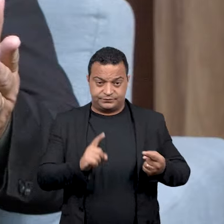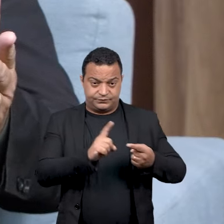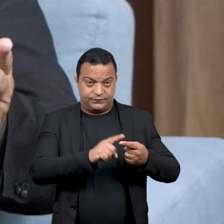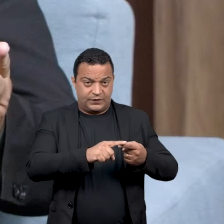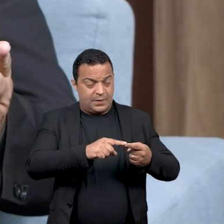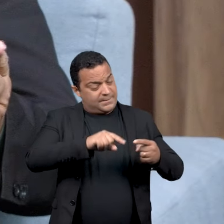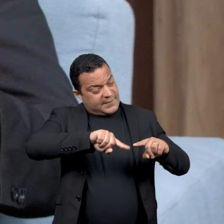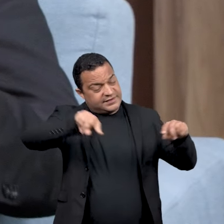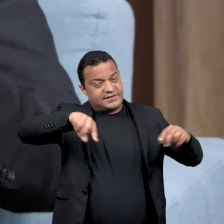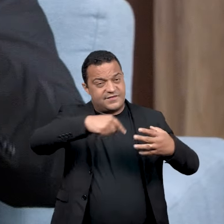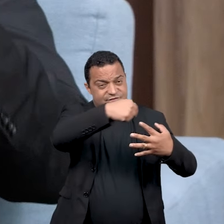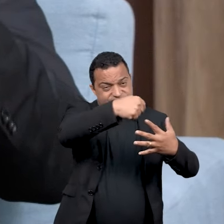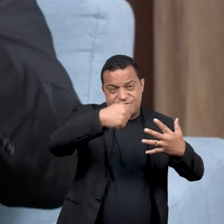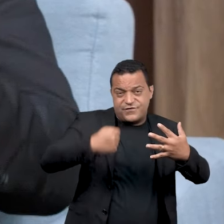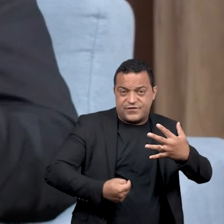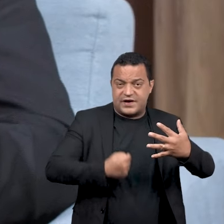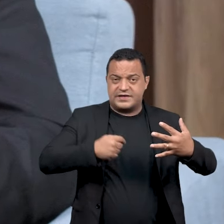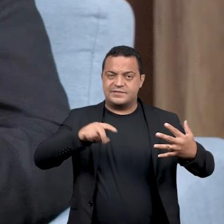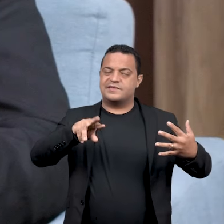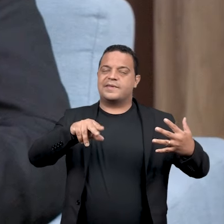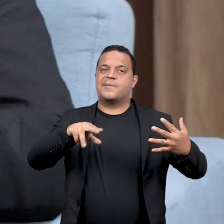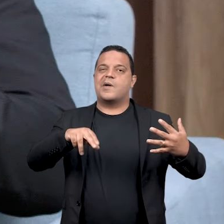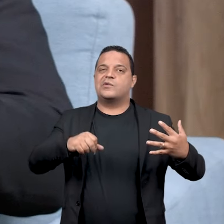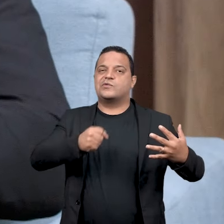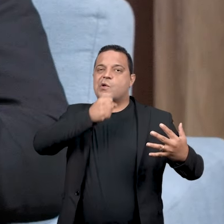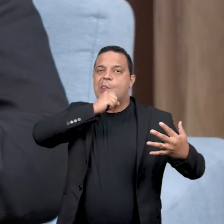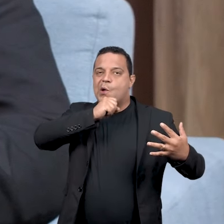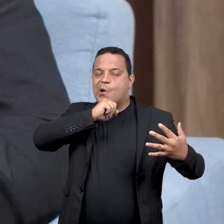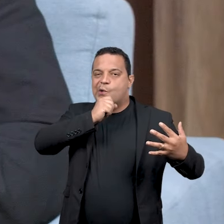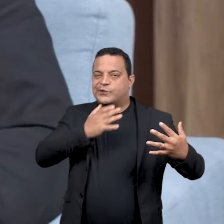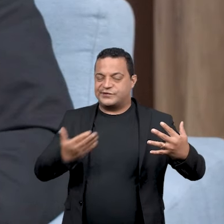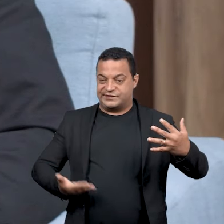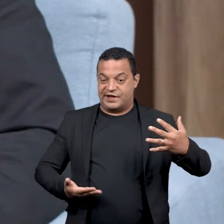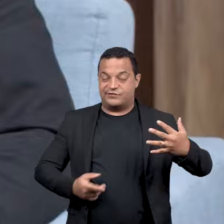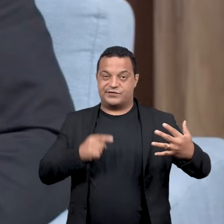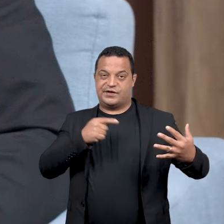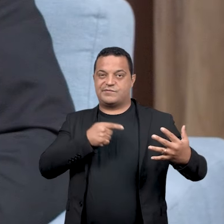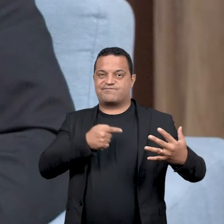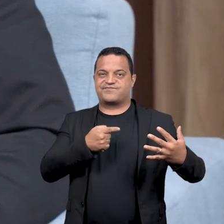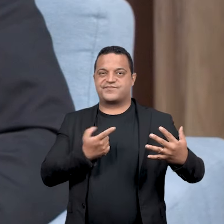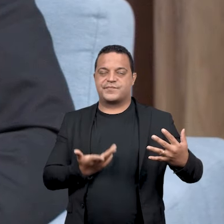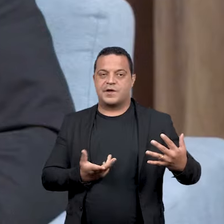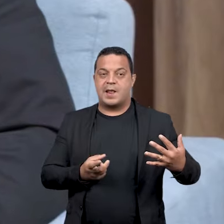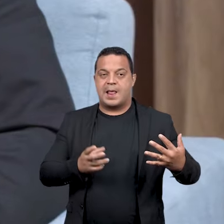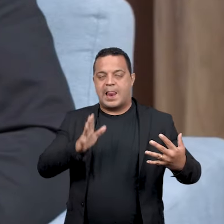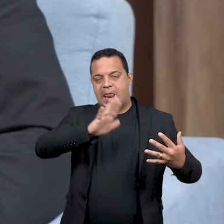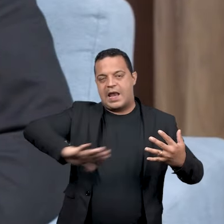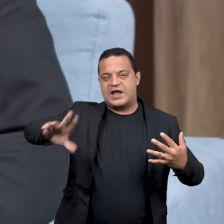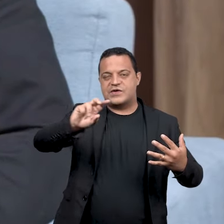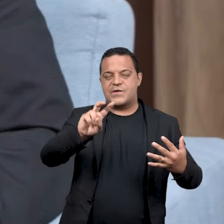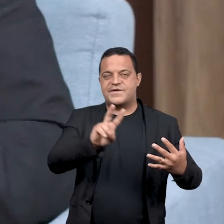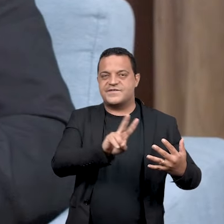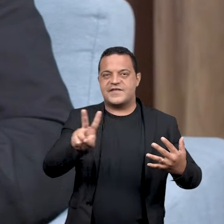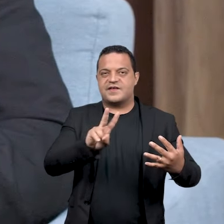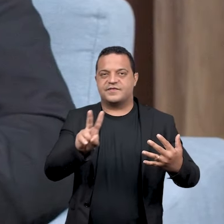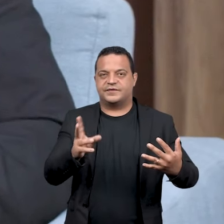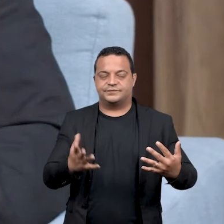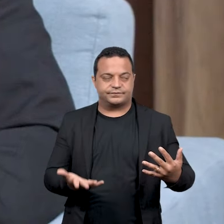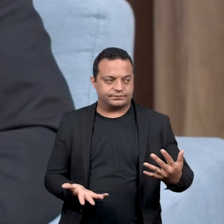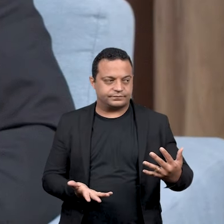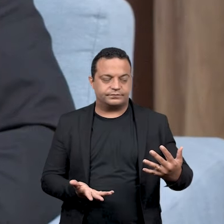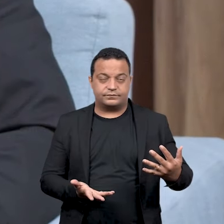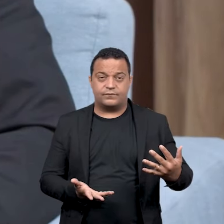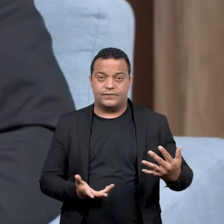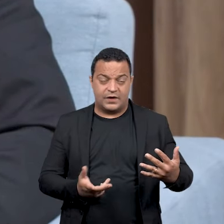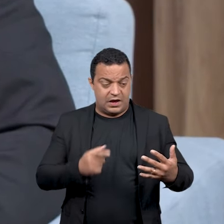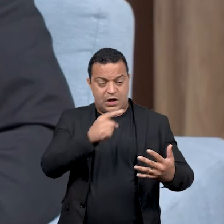da Sueli aqui de Balneário 1. Tem outros irmãos idosos em Balneário 1. O pastor Fábio está aqui, é o pastor da igreja local. E certamente são irmãos que alcançaram